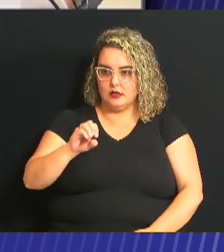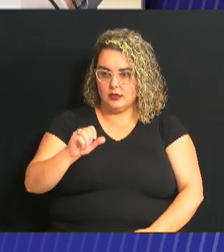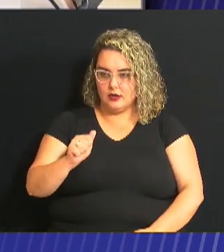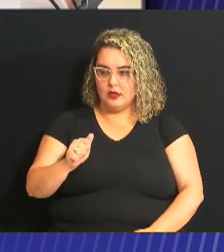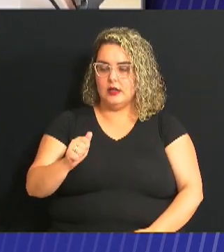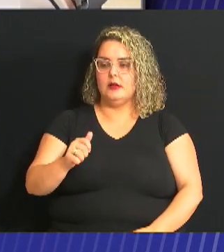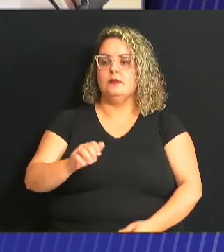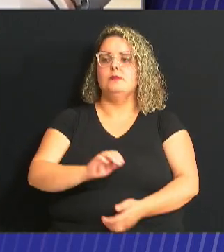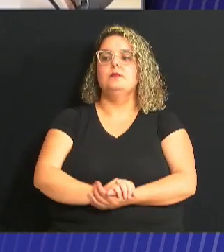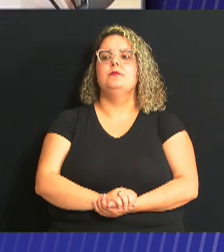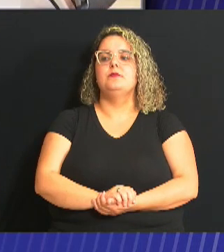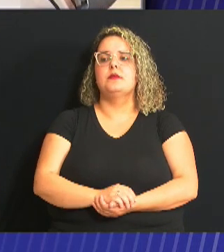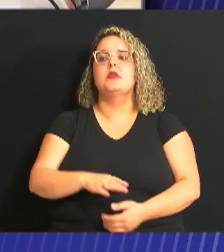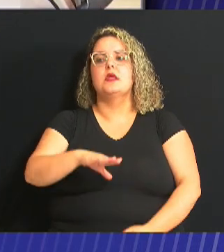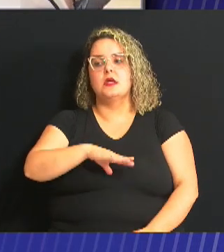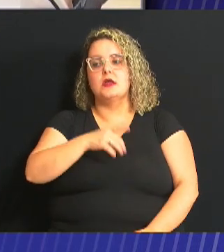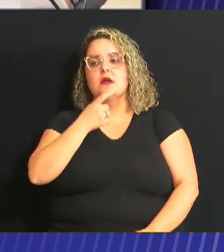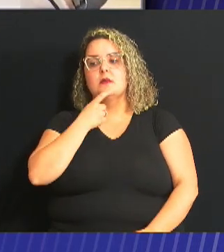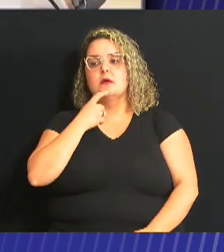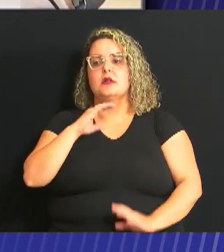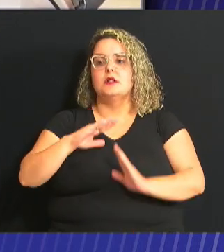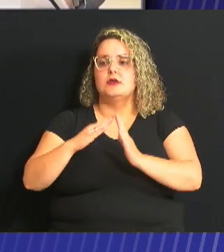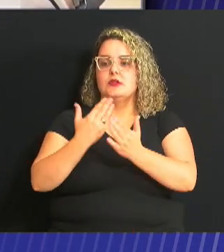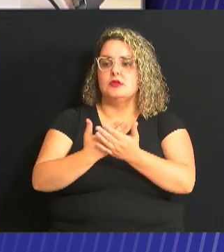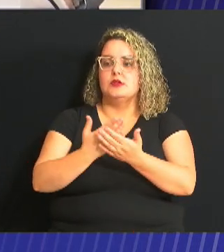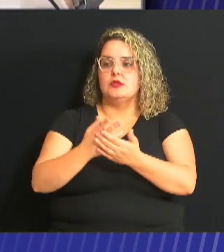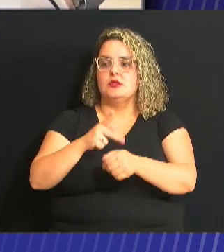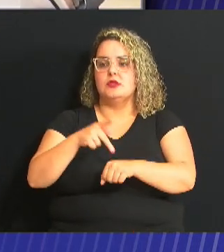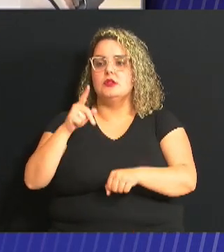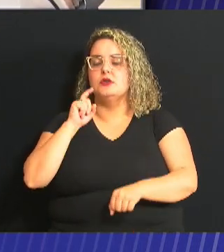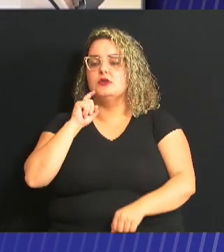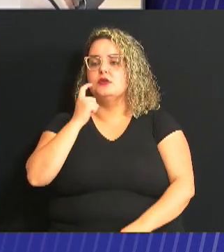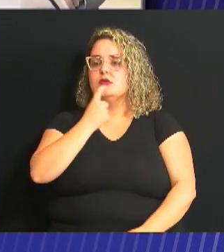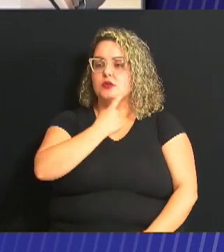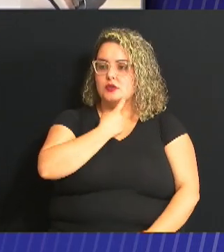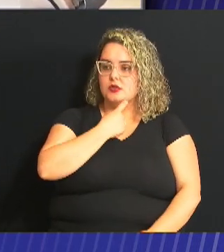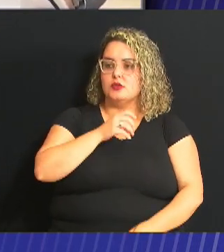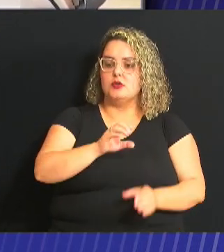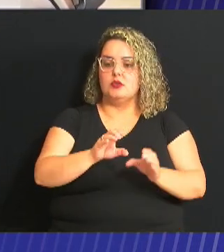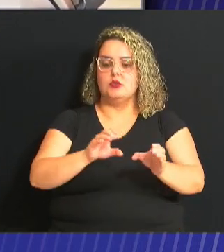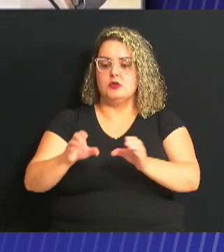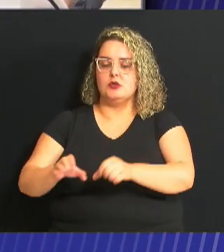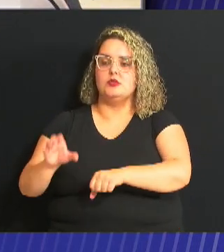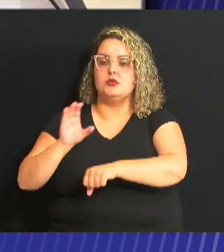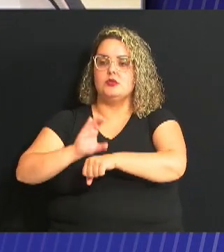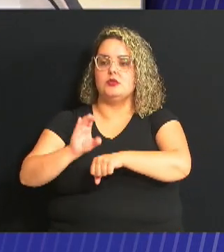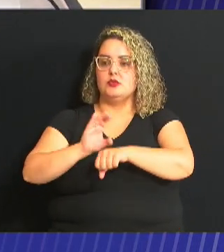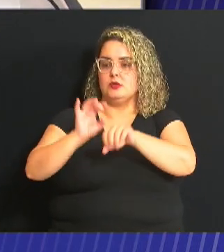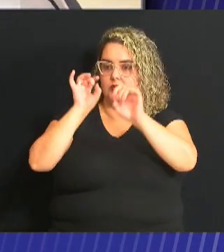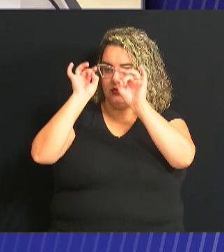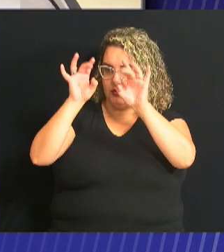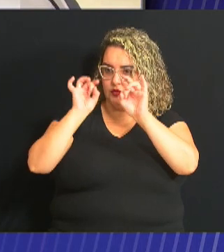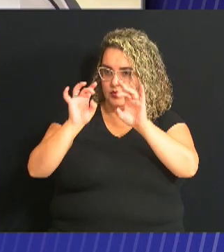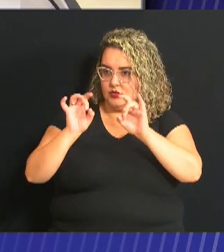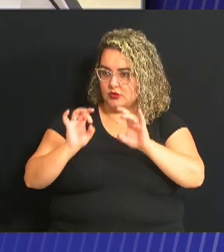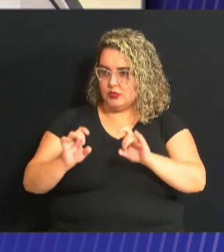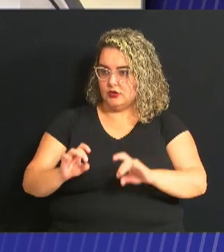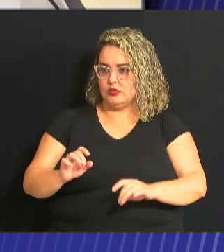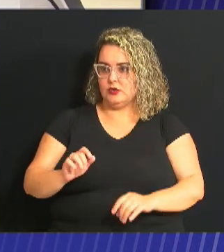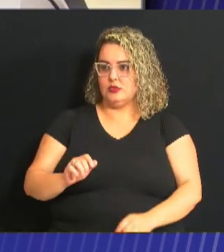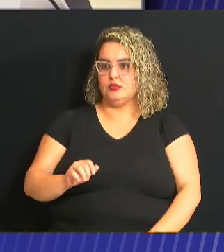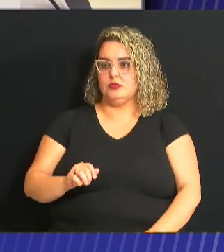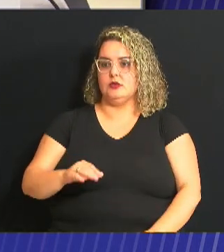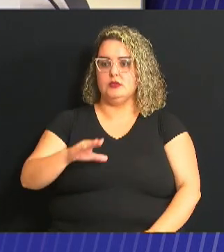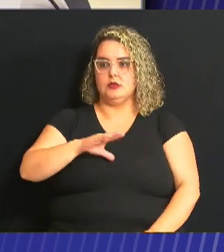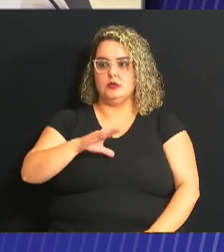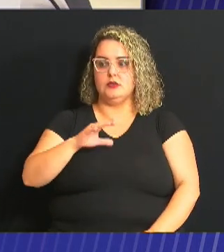IOA, Campinas, Escola de Pós-Graduação em Odontologia, coordenador de cursos de especialização em